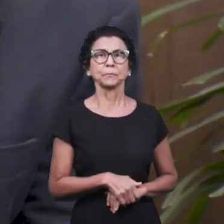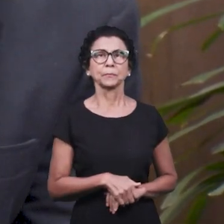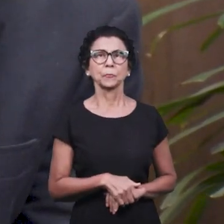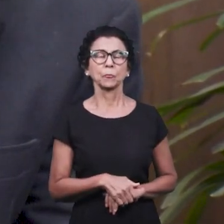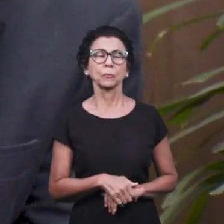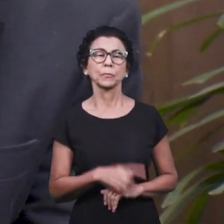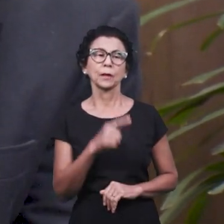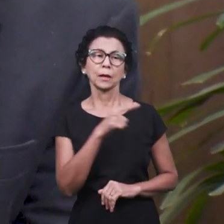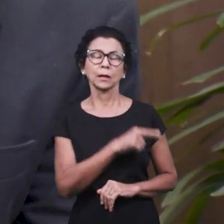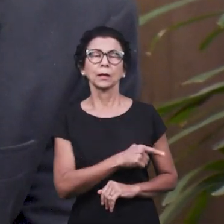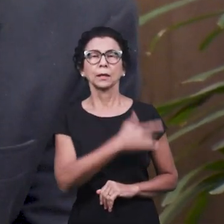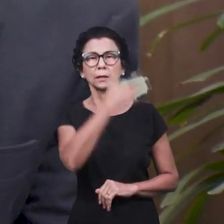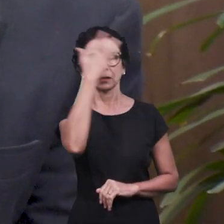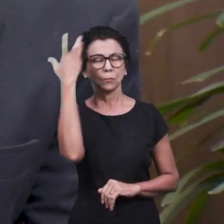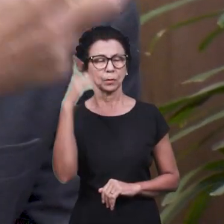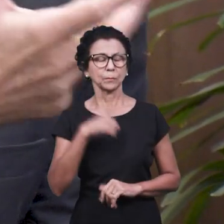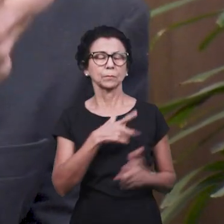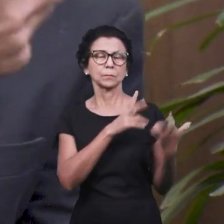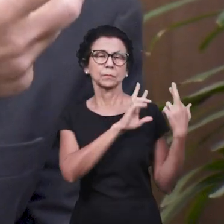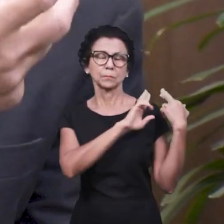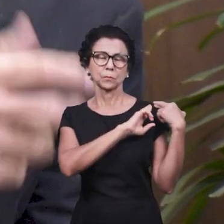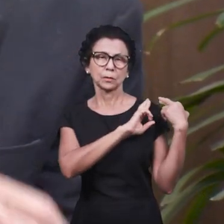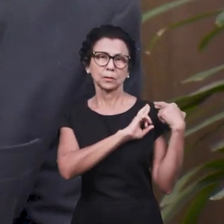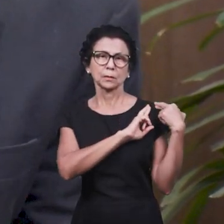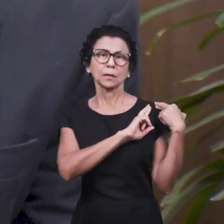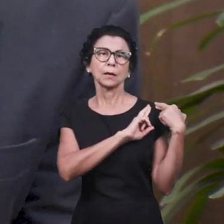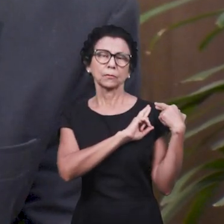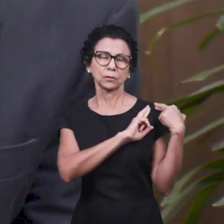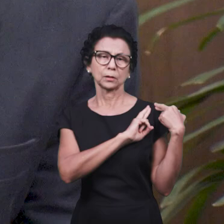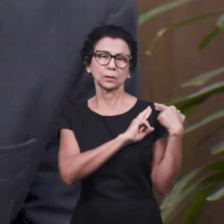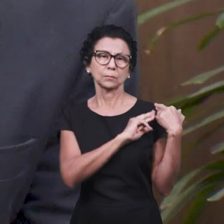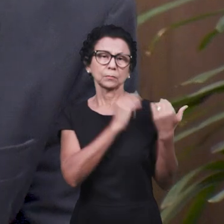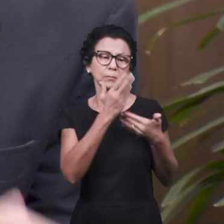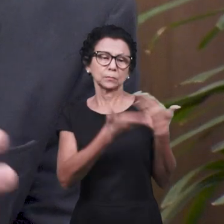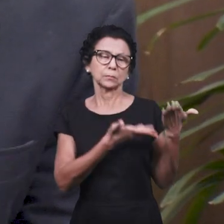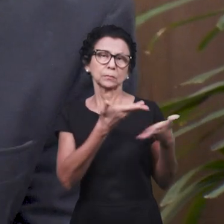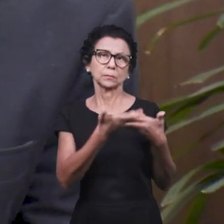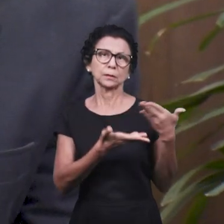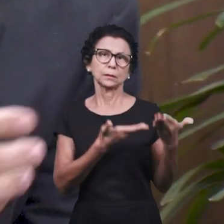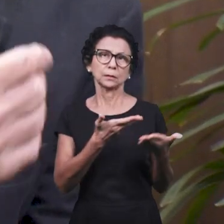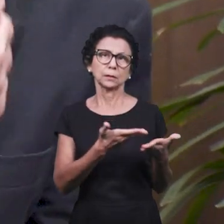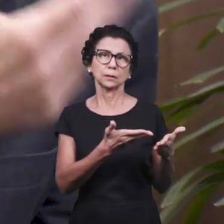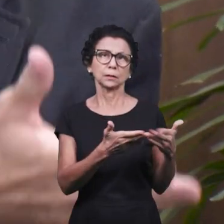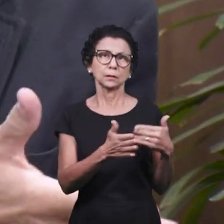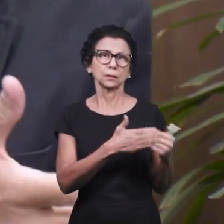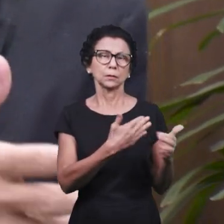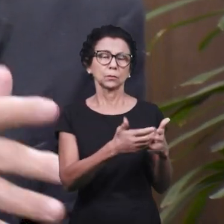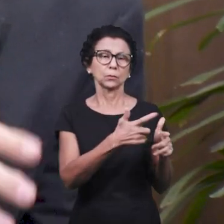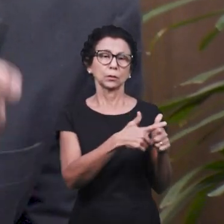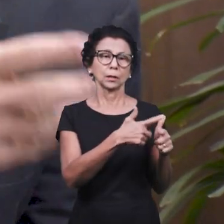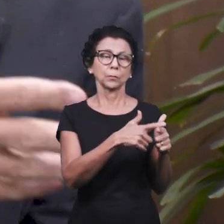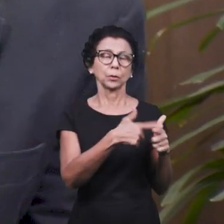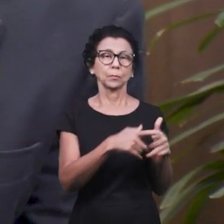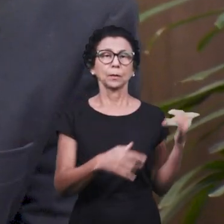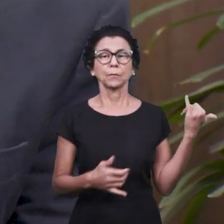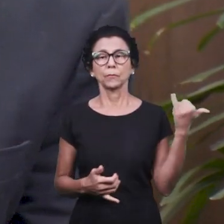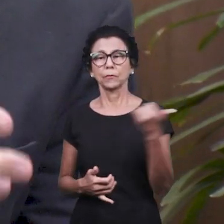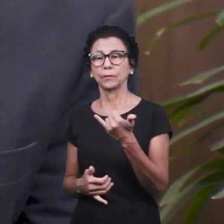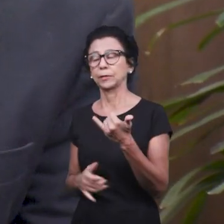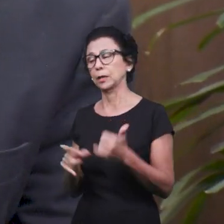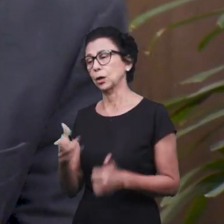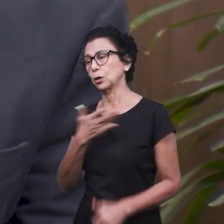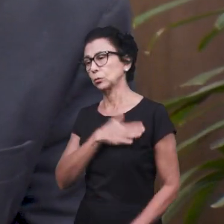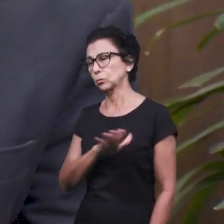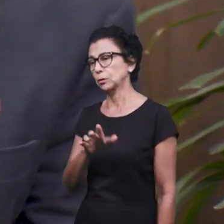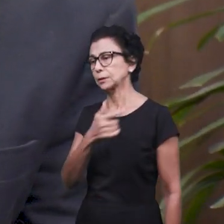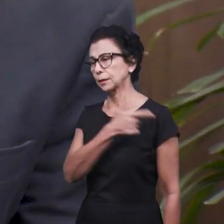Lá tem uma pessoa do Rotary que é o sponsor que fica... se qualquer problema que ela tiver, ela vai falar com ele. Eu gostei, não gostei, tem isso,